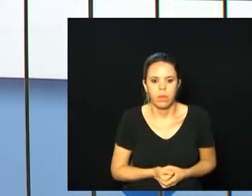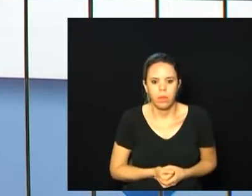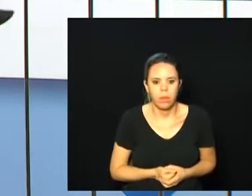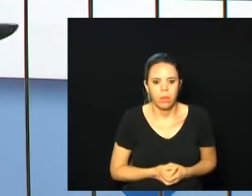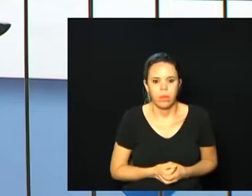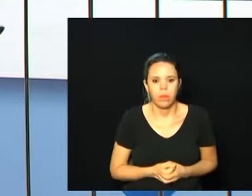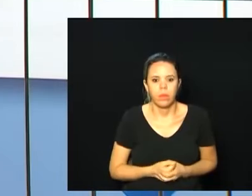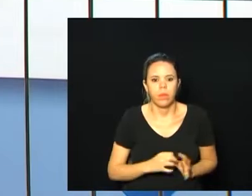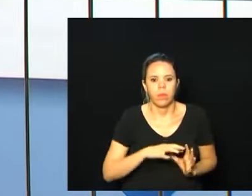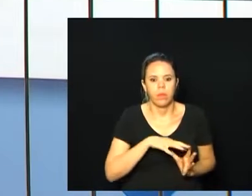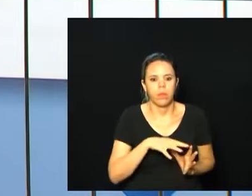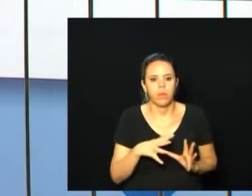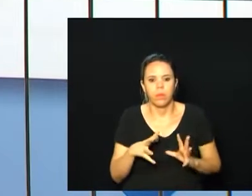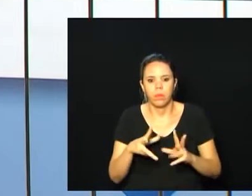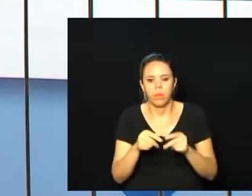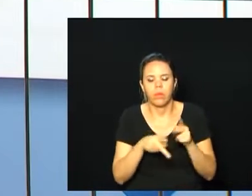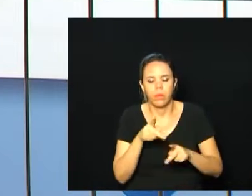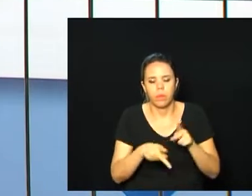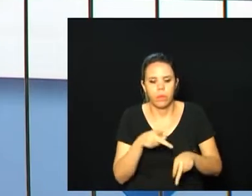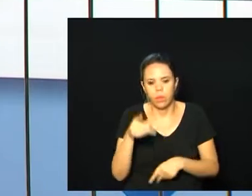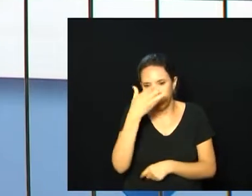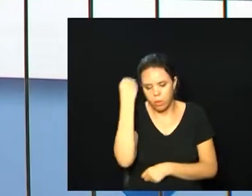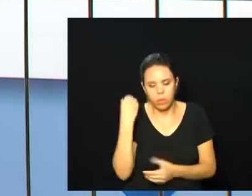esse mutirão da vacinação. Então não esqueça,